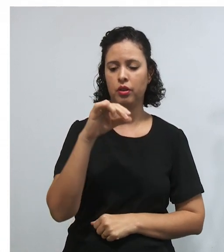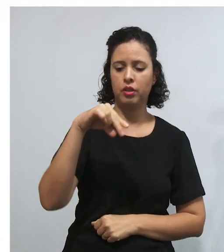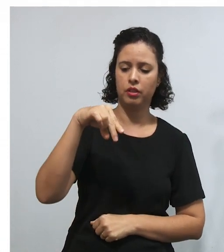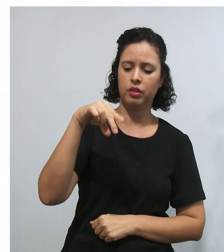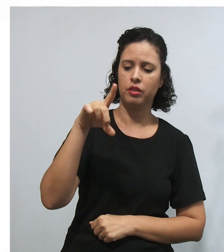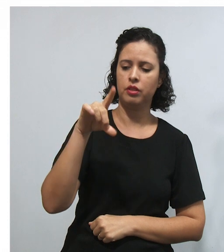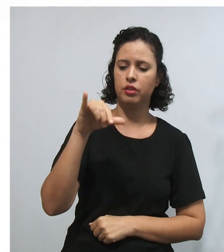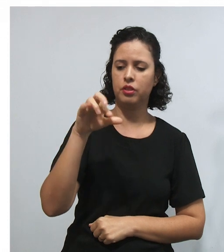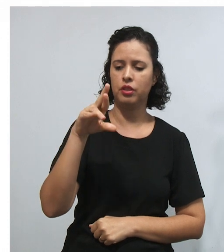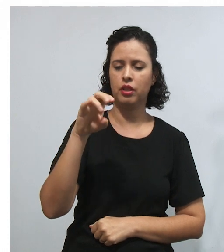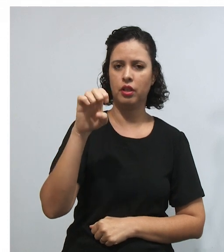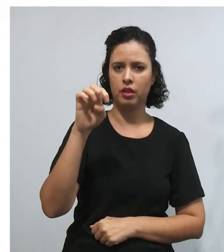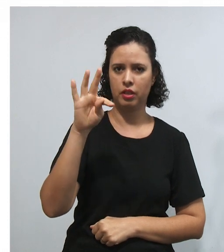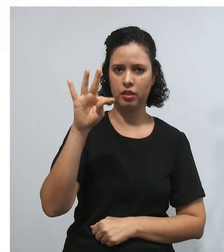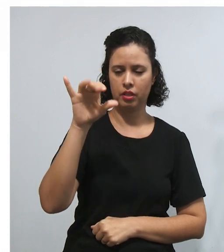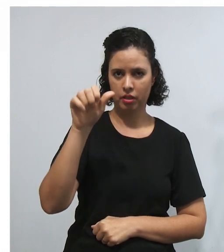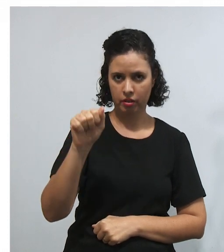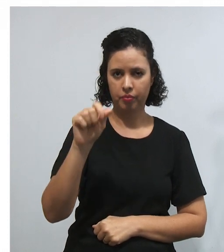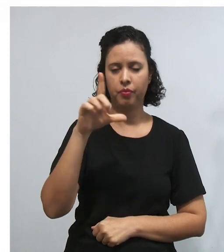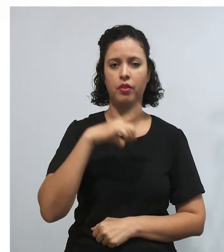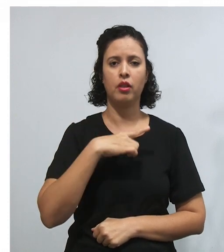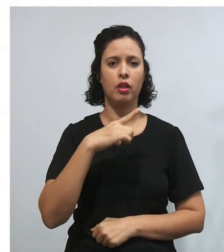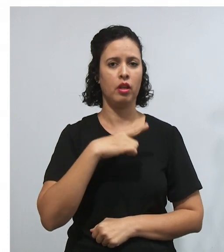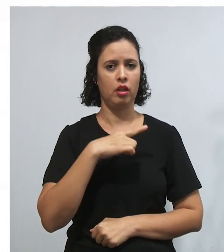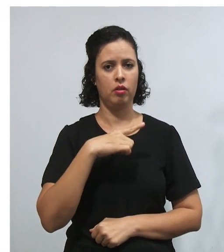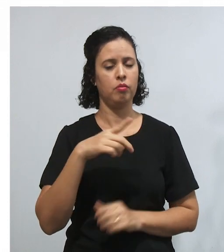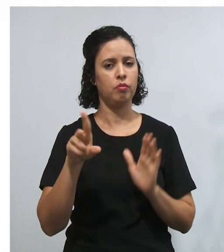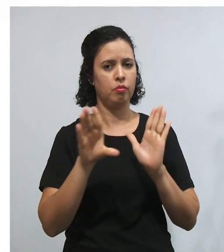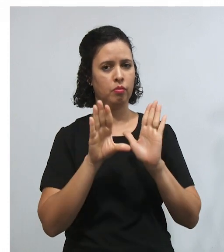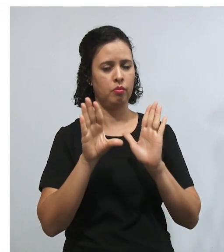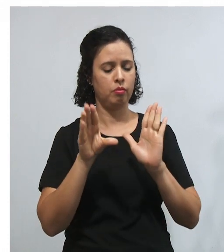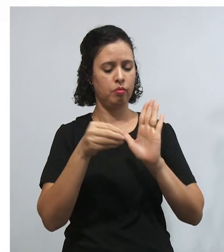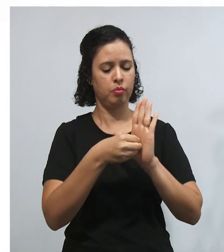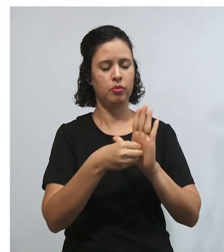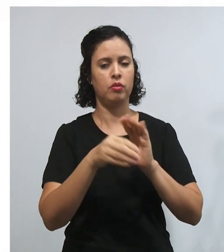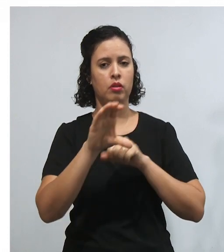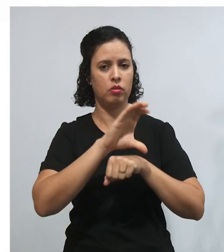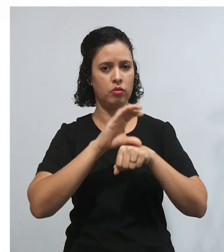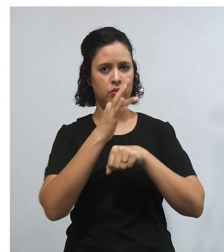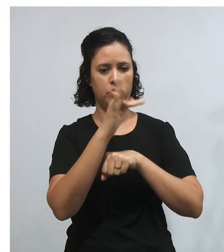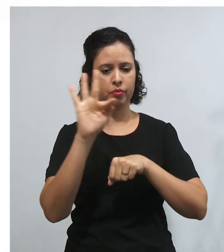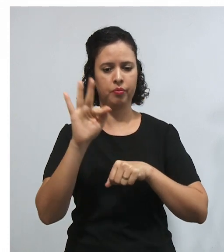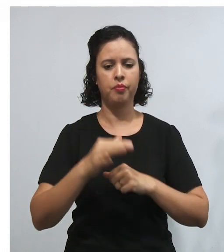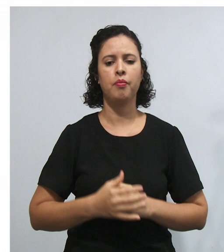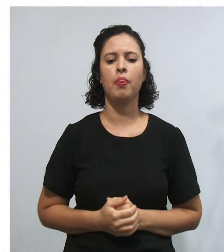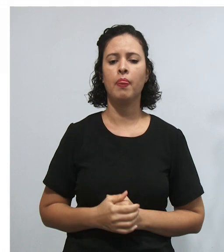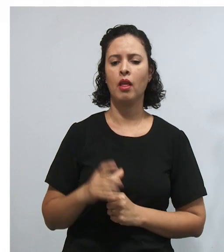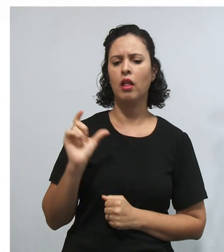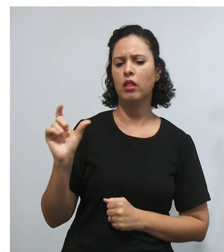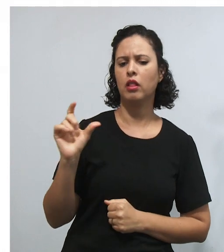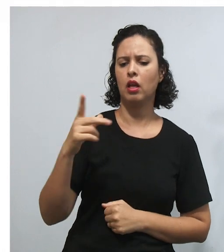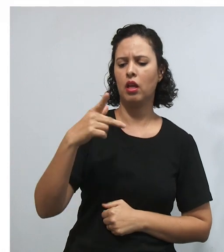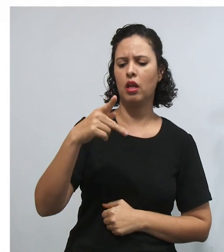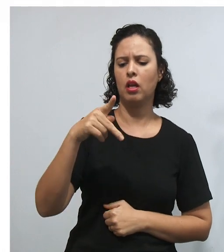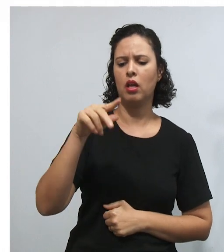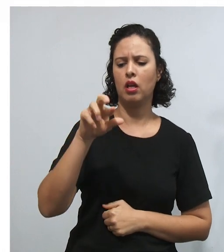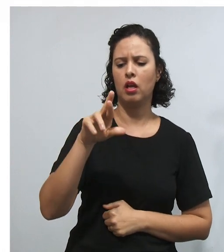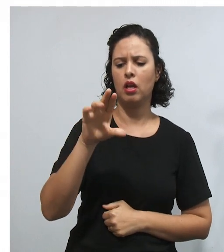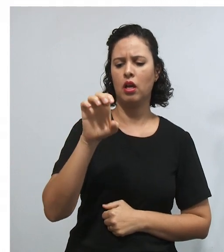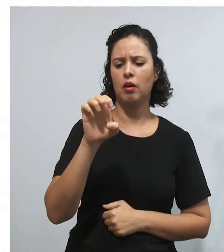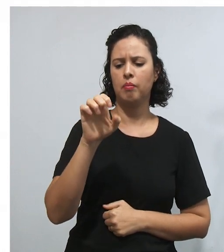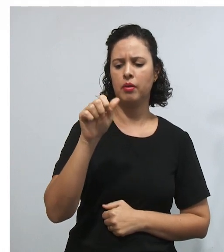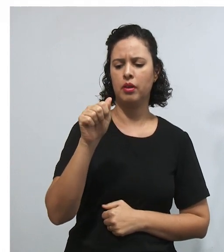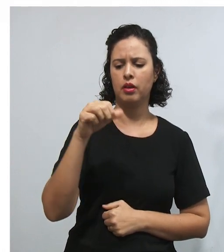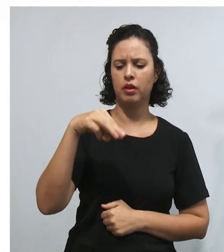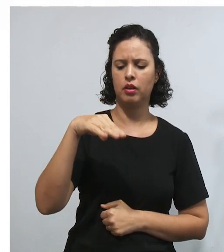né? Diretamente nos termos desta Constituição. Por que eu marquei aqui o preâmbulo? Porque vocês já sabem que